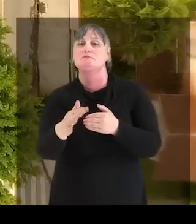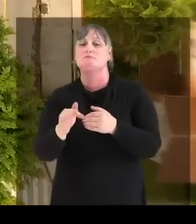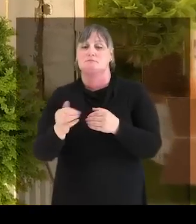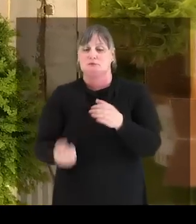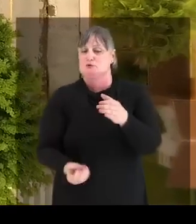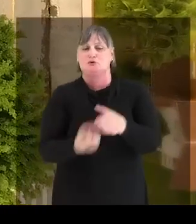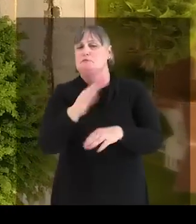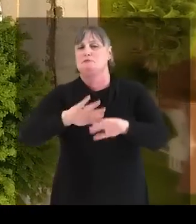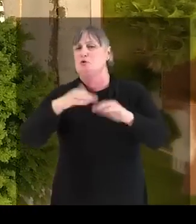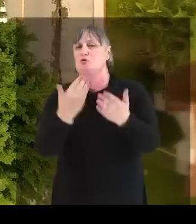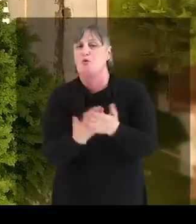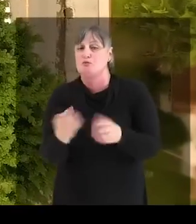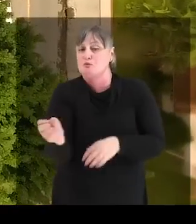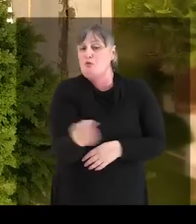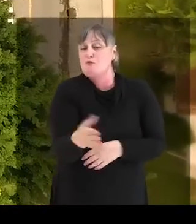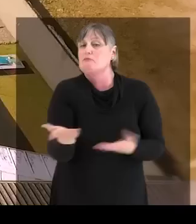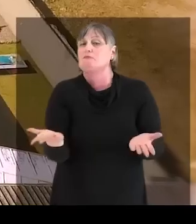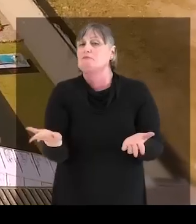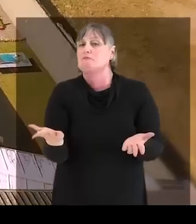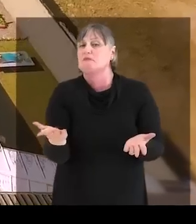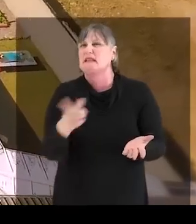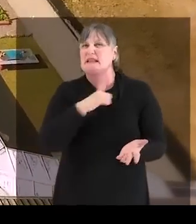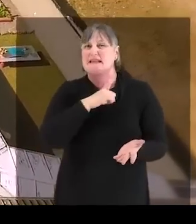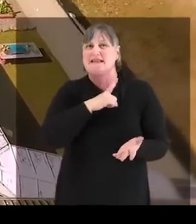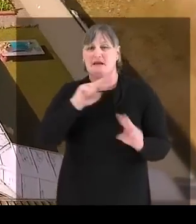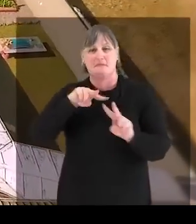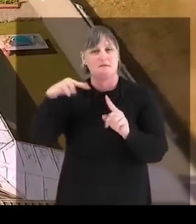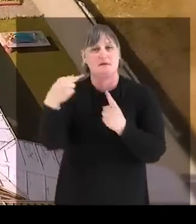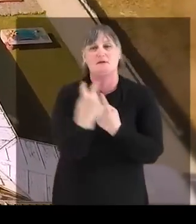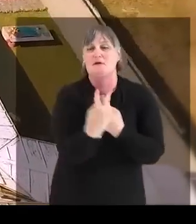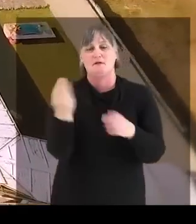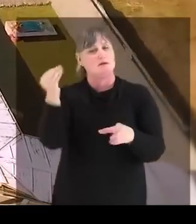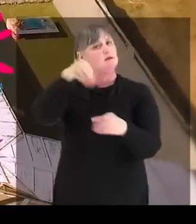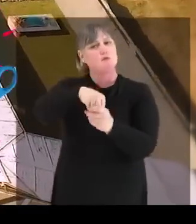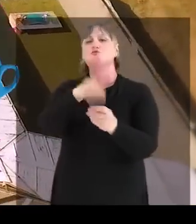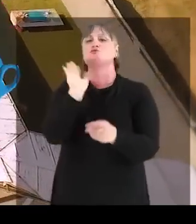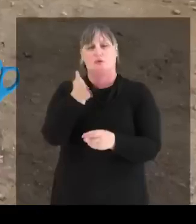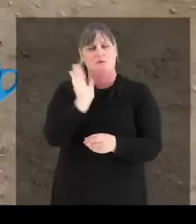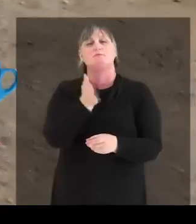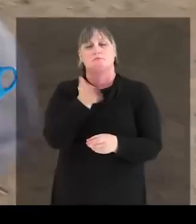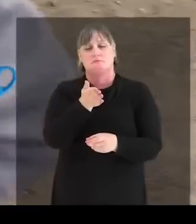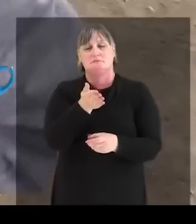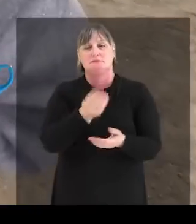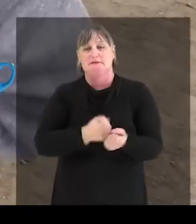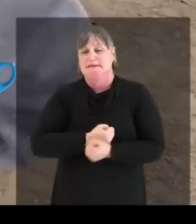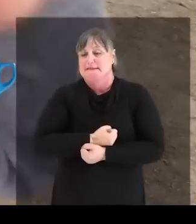unidade nossa que nasce, né, nenhuma unidade nova, já não nasce com essa perspectiva. Isso já está incluído.